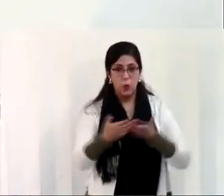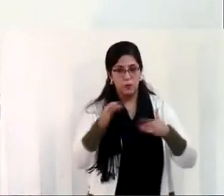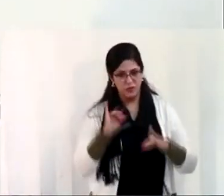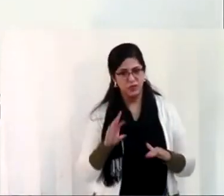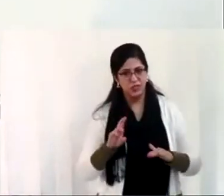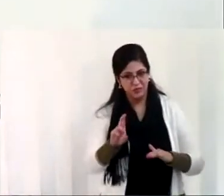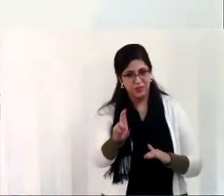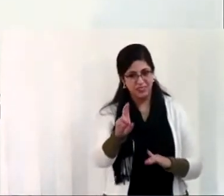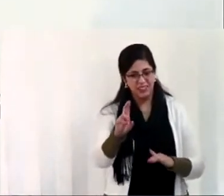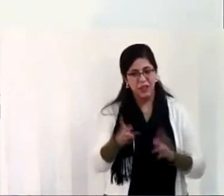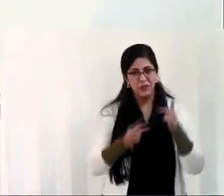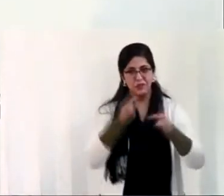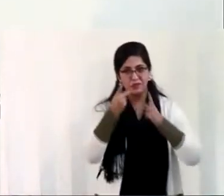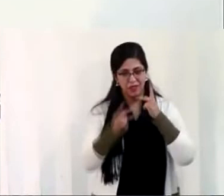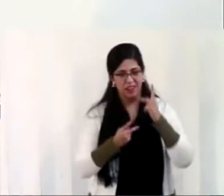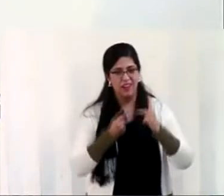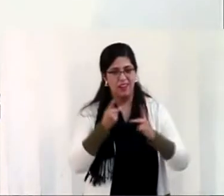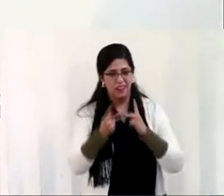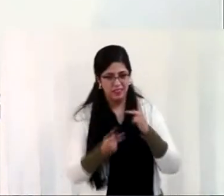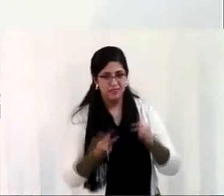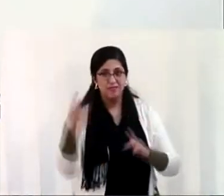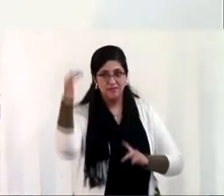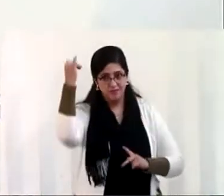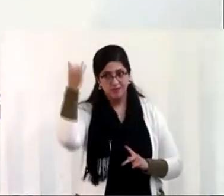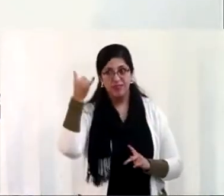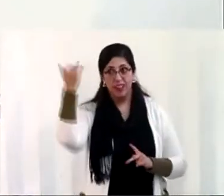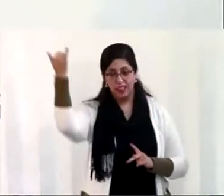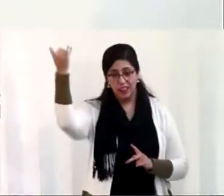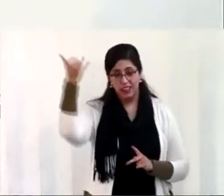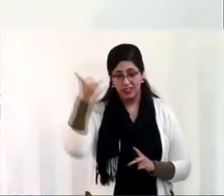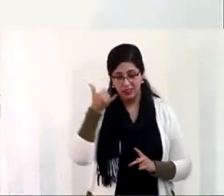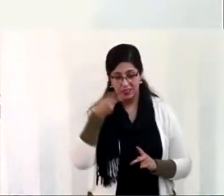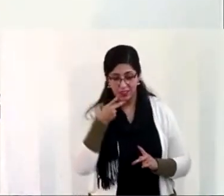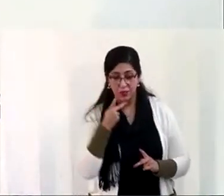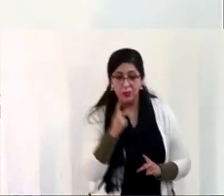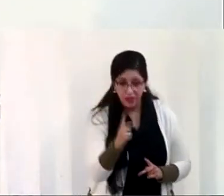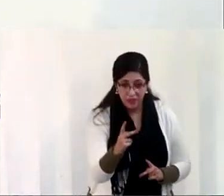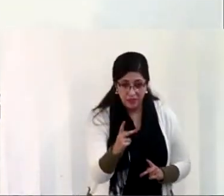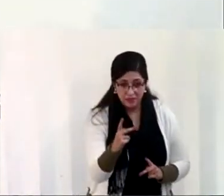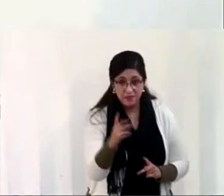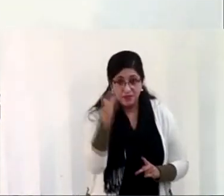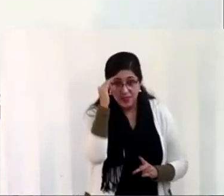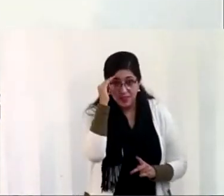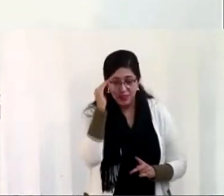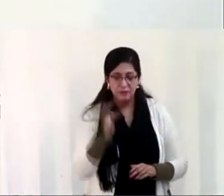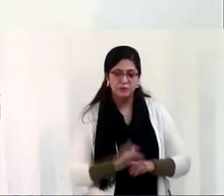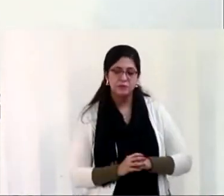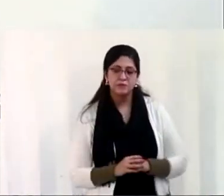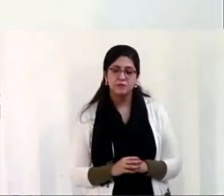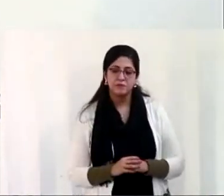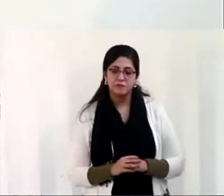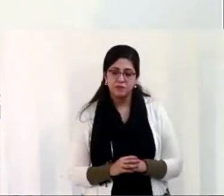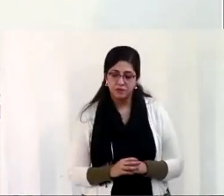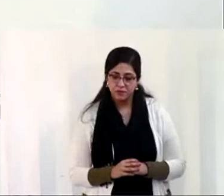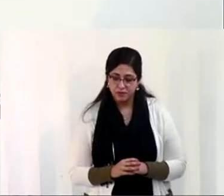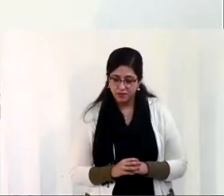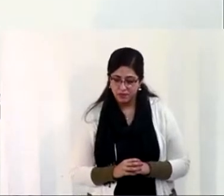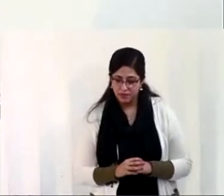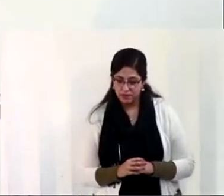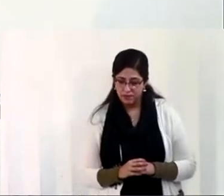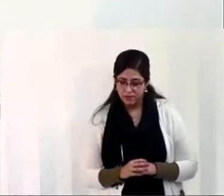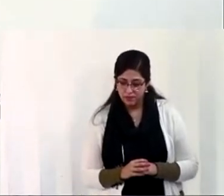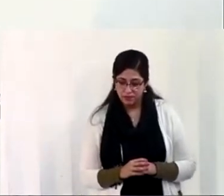Que começo maravilhoso é o começo do povo de Deus com Deus. Lembro-te de ti, da